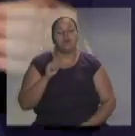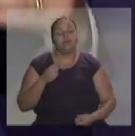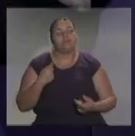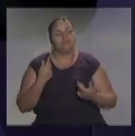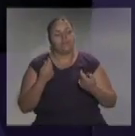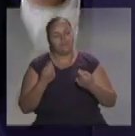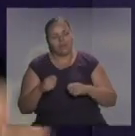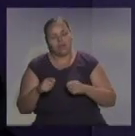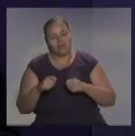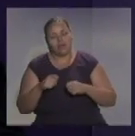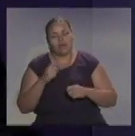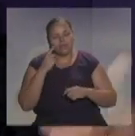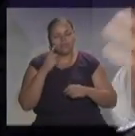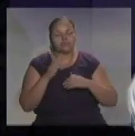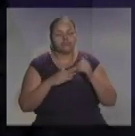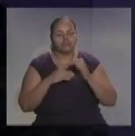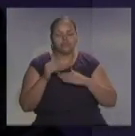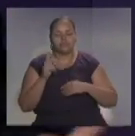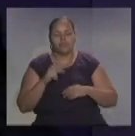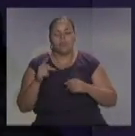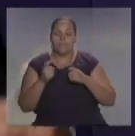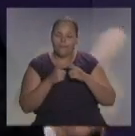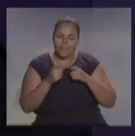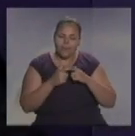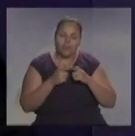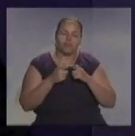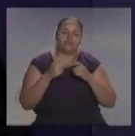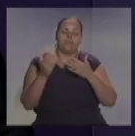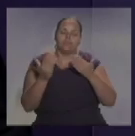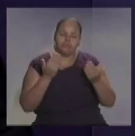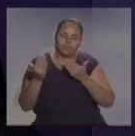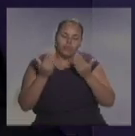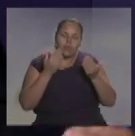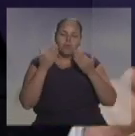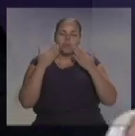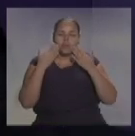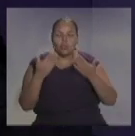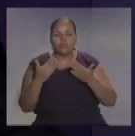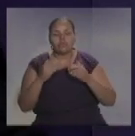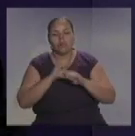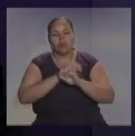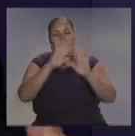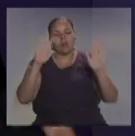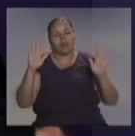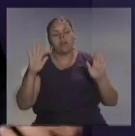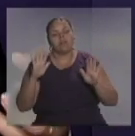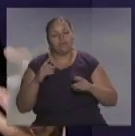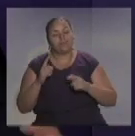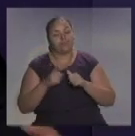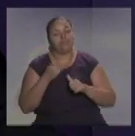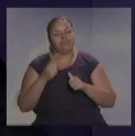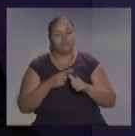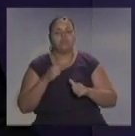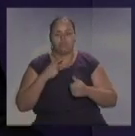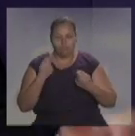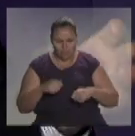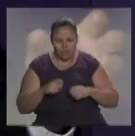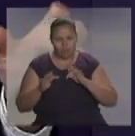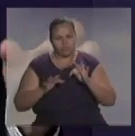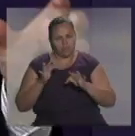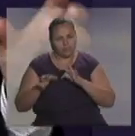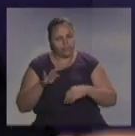isso, fala em capacitar, ouvir, claro, médicos, psicólogos, e mostrar claramente que primeiro que há